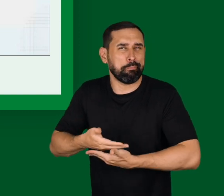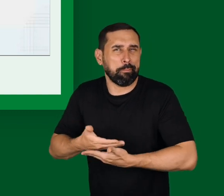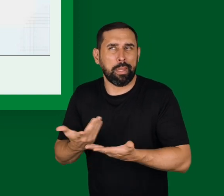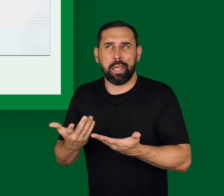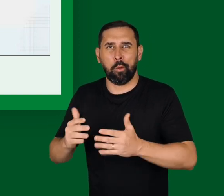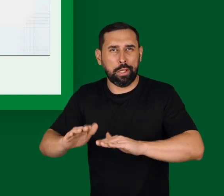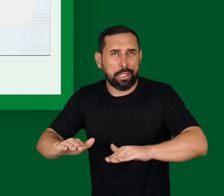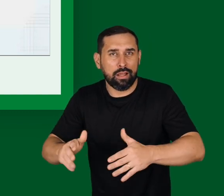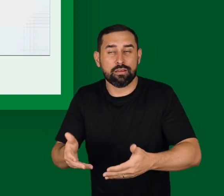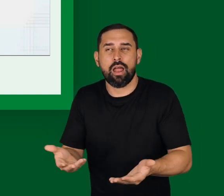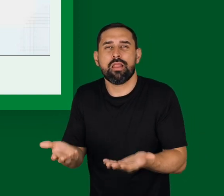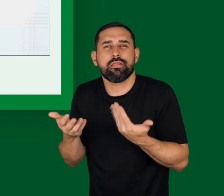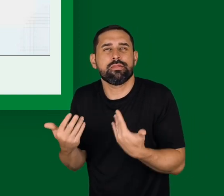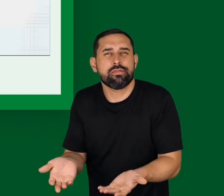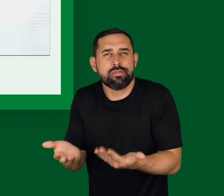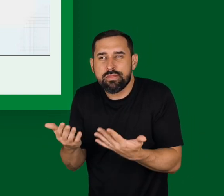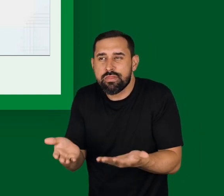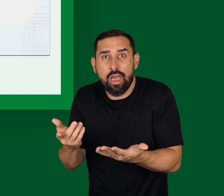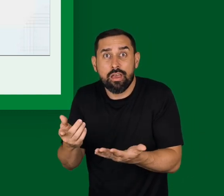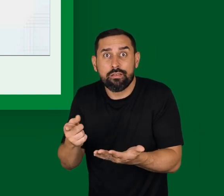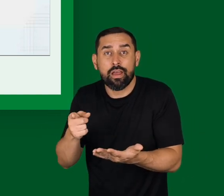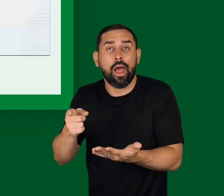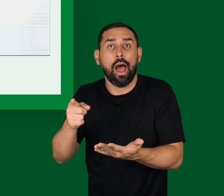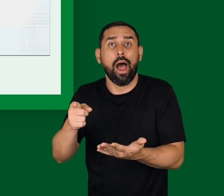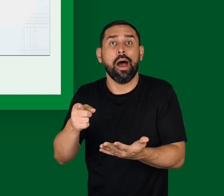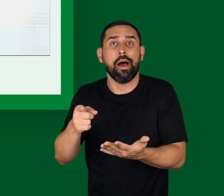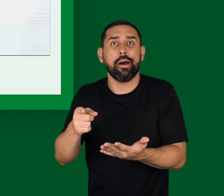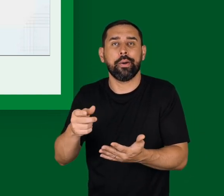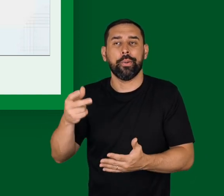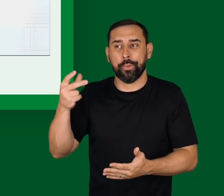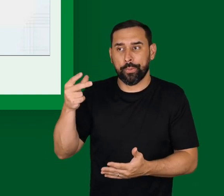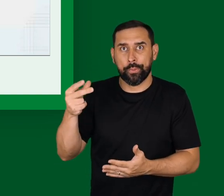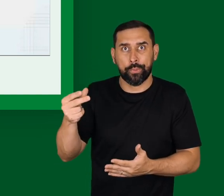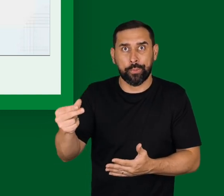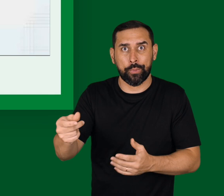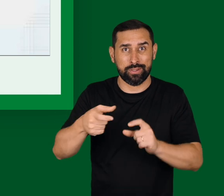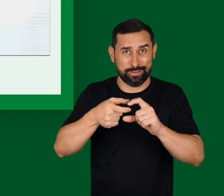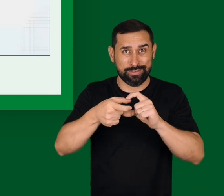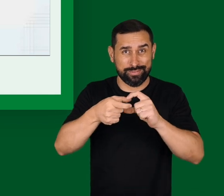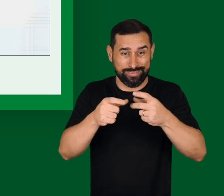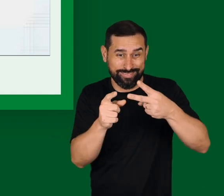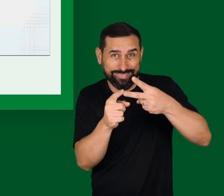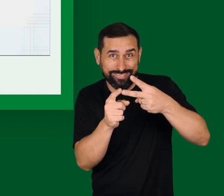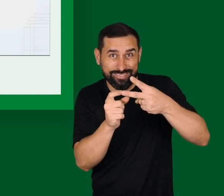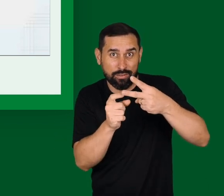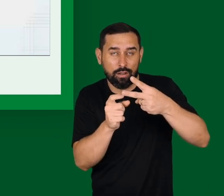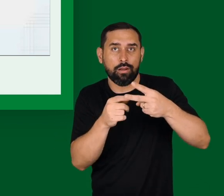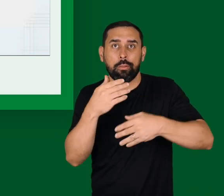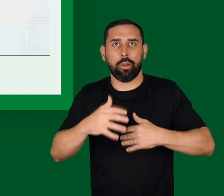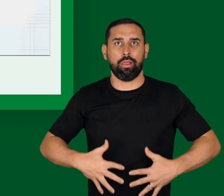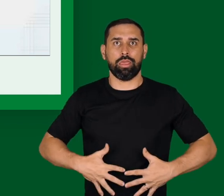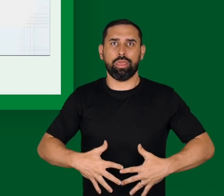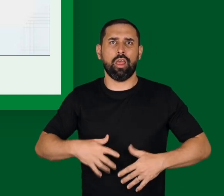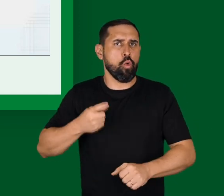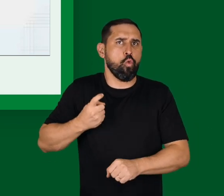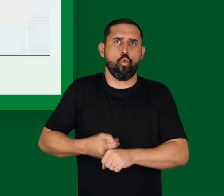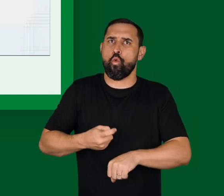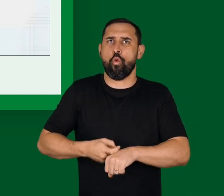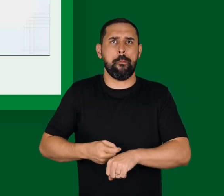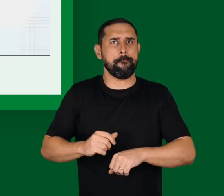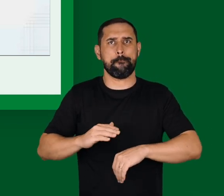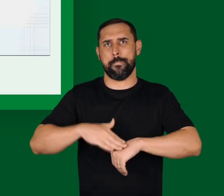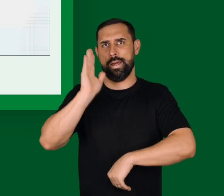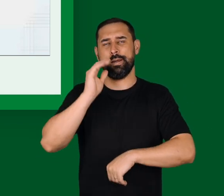a criança, né, quanto mais leve ela for, quanto menor peso ela tiver, mais susceptível à rigidez torácica causada